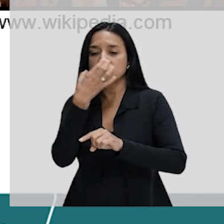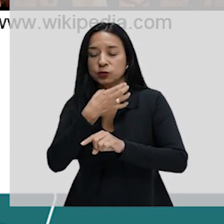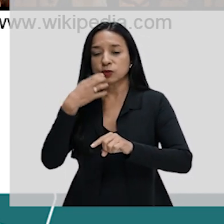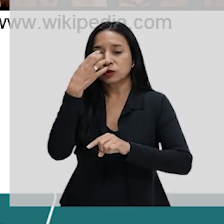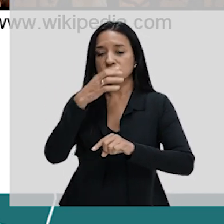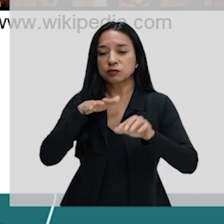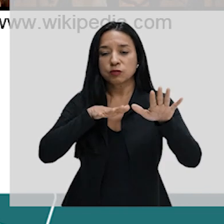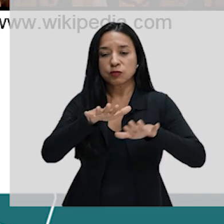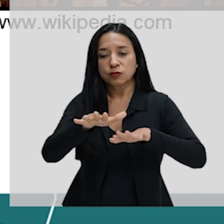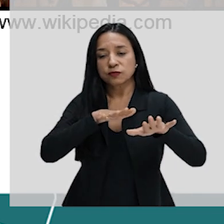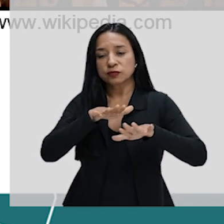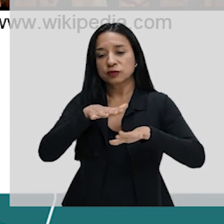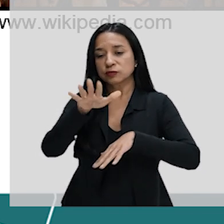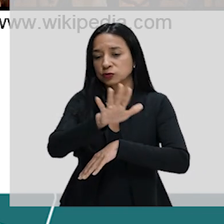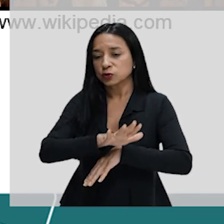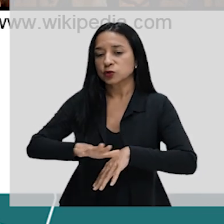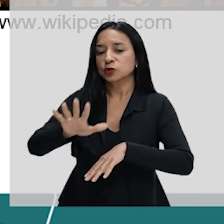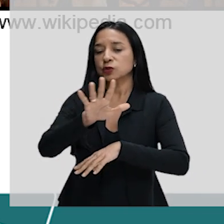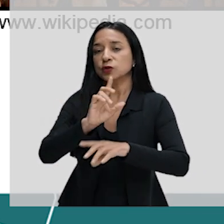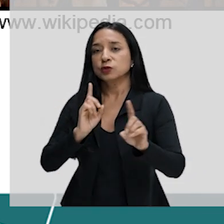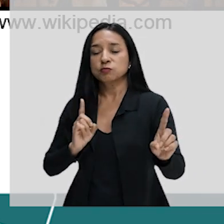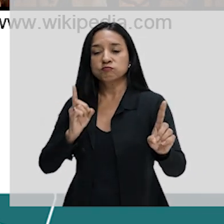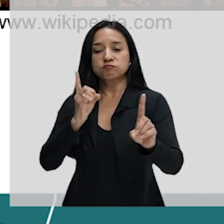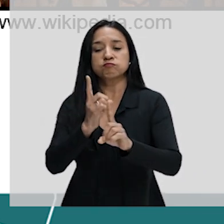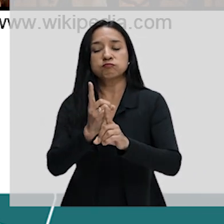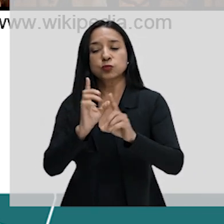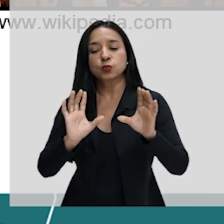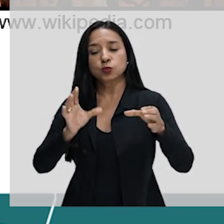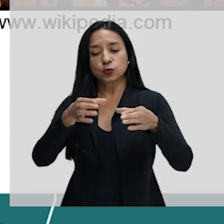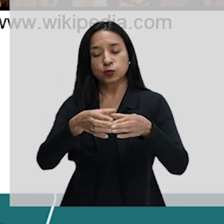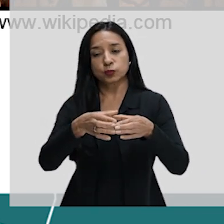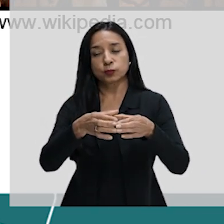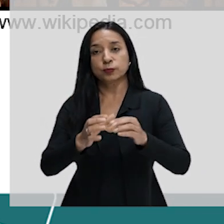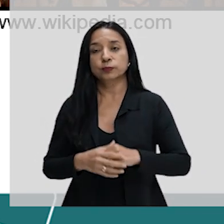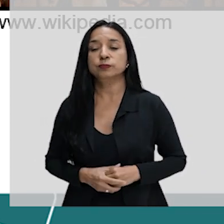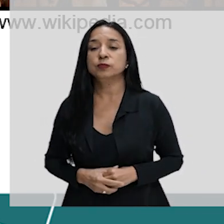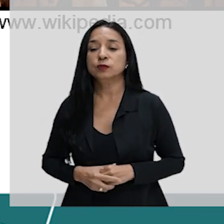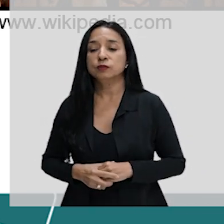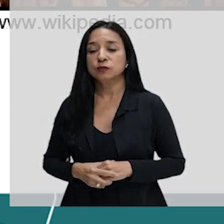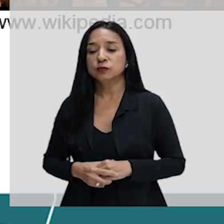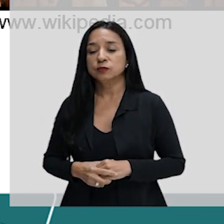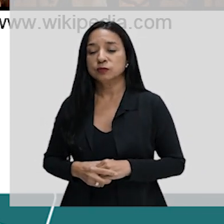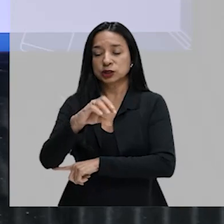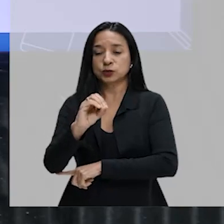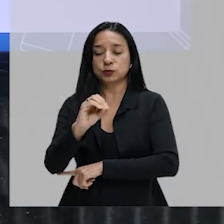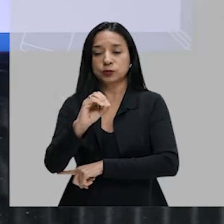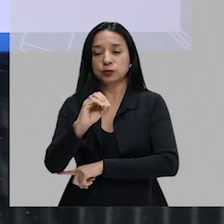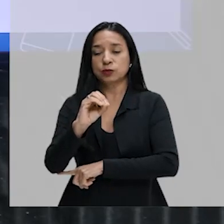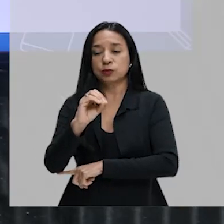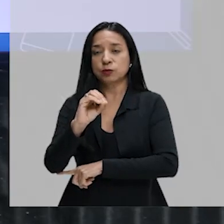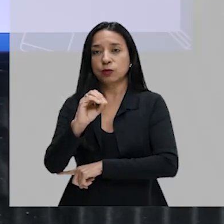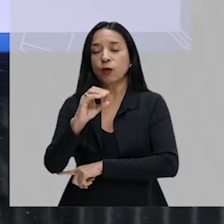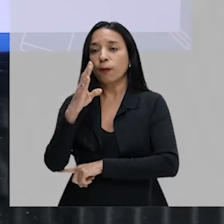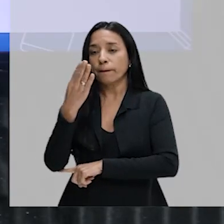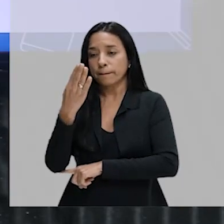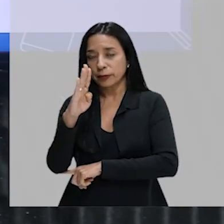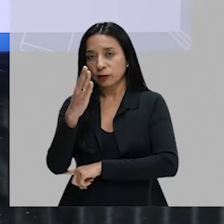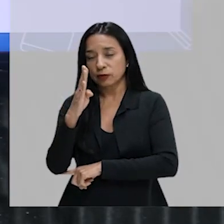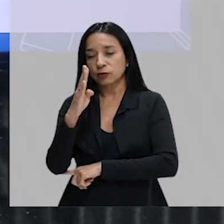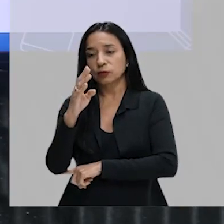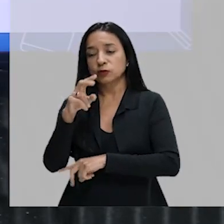orgânica, reeducação afetiva e reaprendizado das funções originárias da vida. Seu